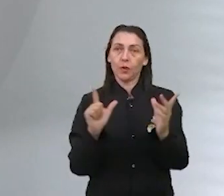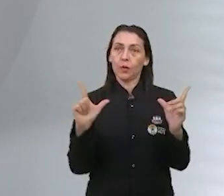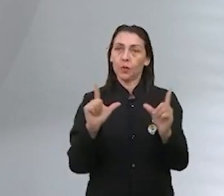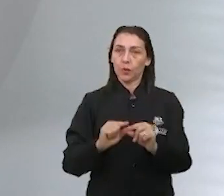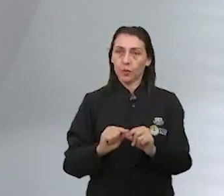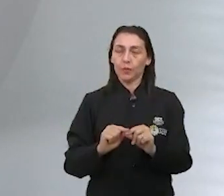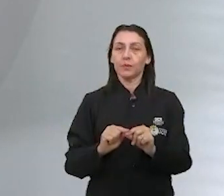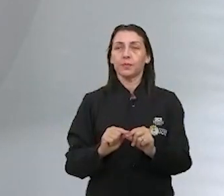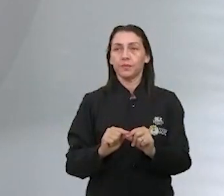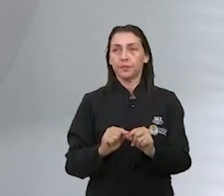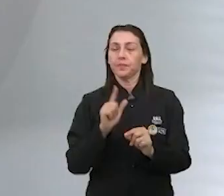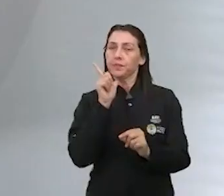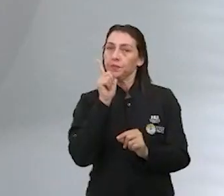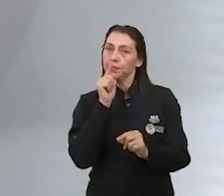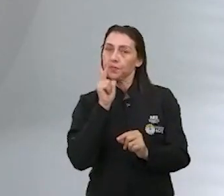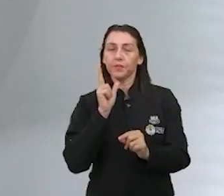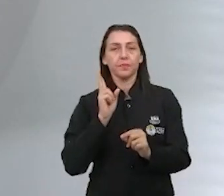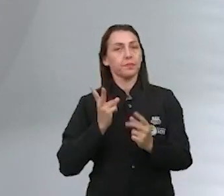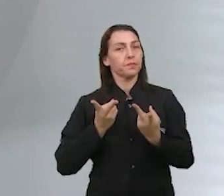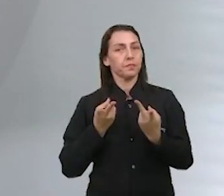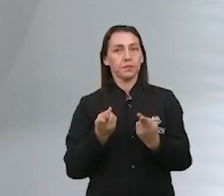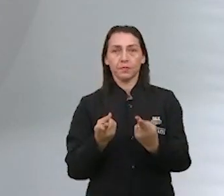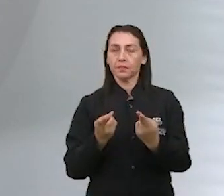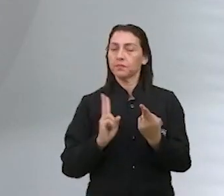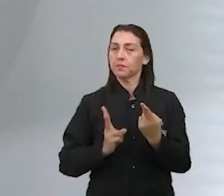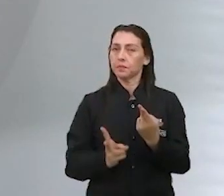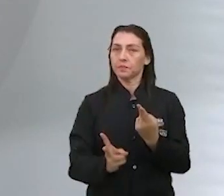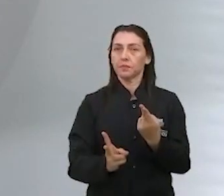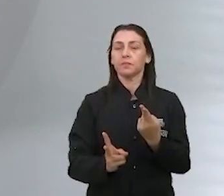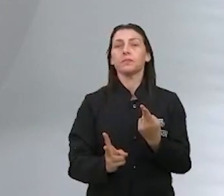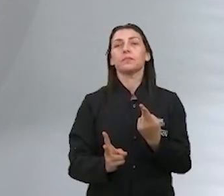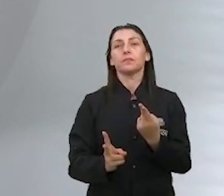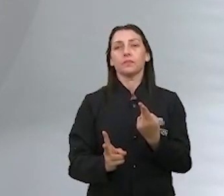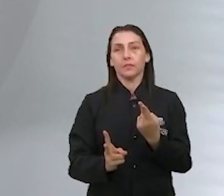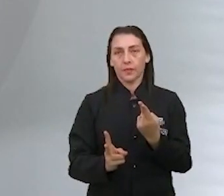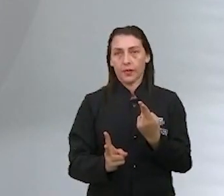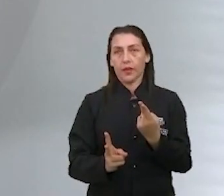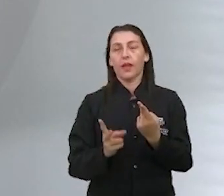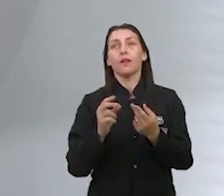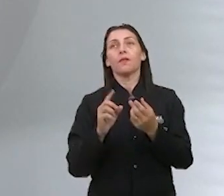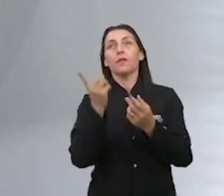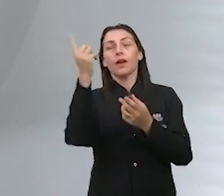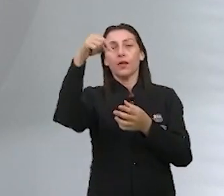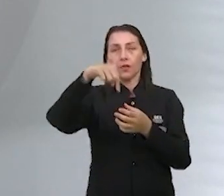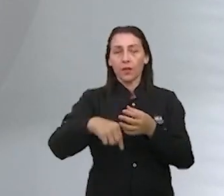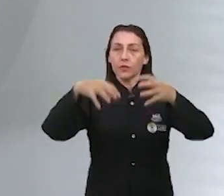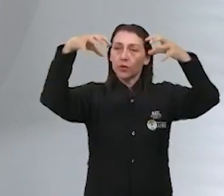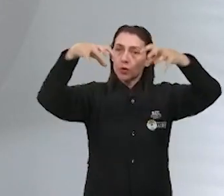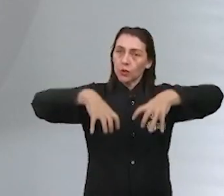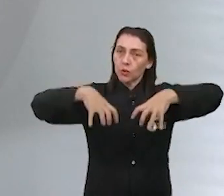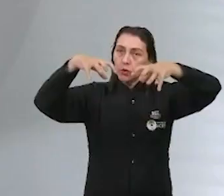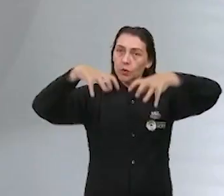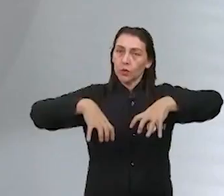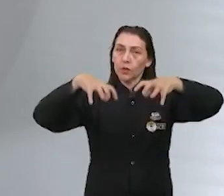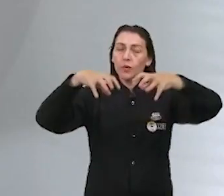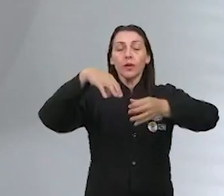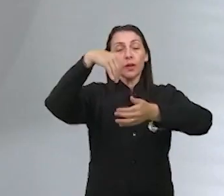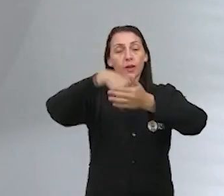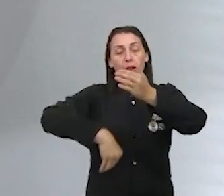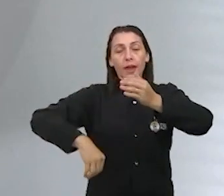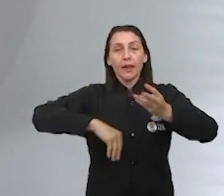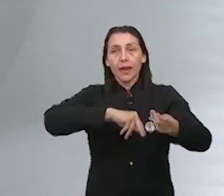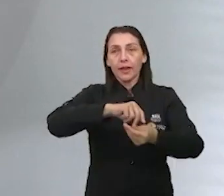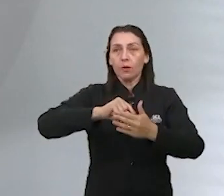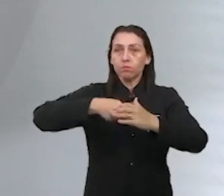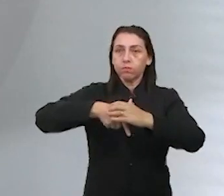diminuindo, tá? A água é a mesma, não tem para onde a água fugir. Da atmosfera, ela volta em formato de chuva e no interior da Terra ela não vai